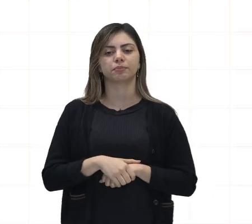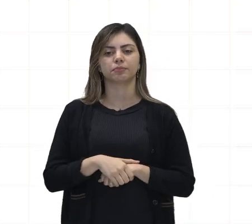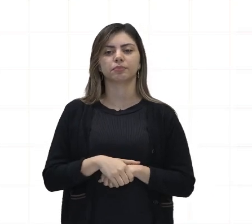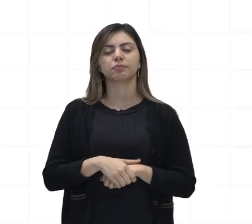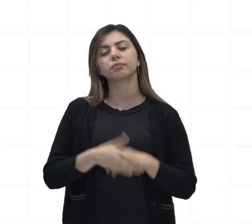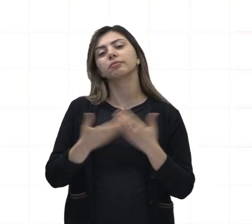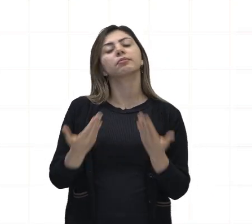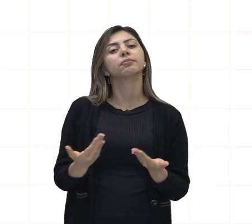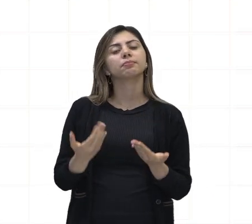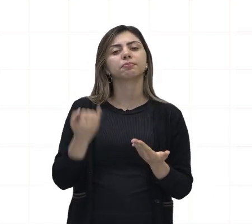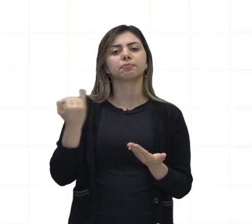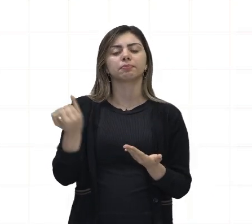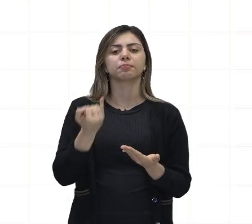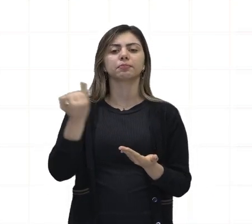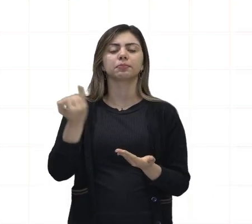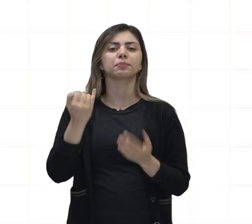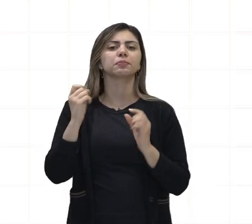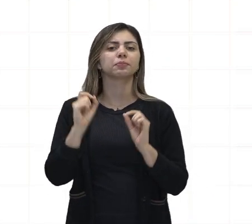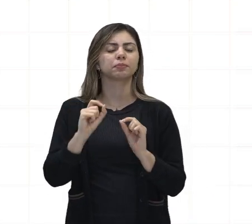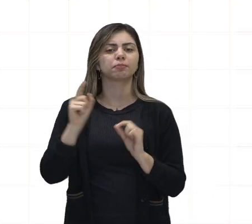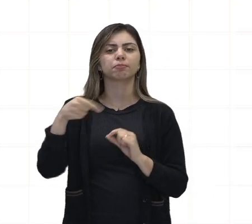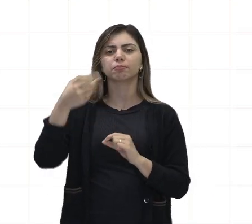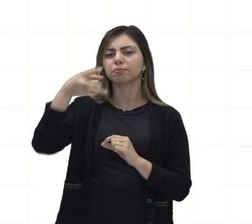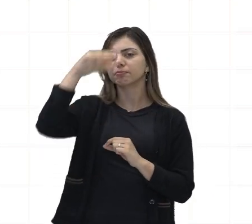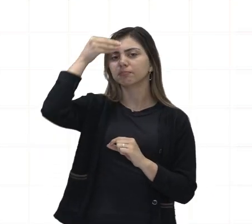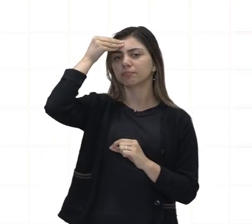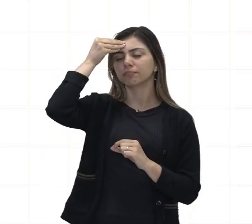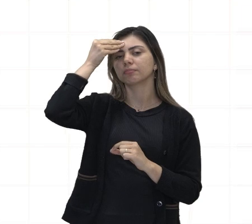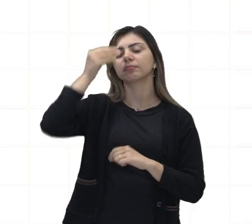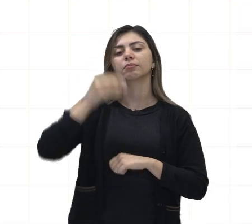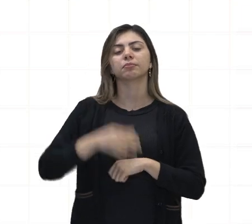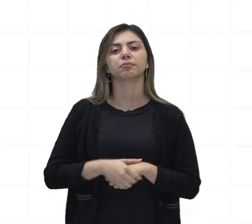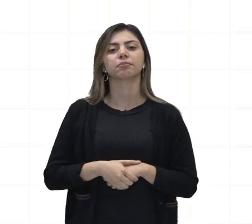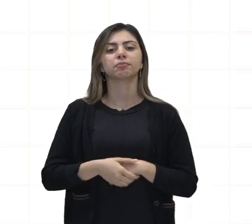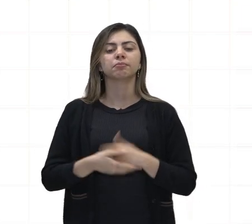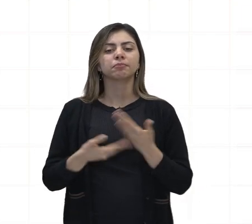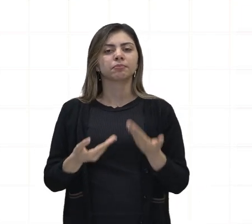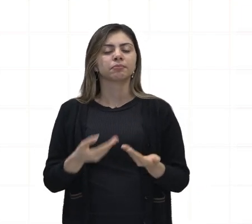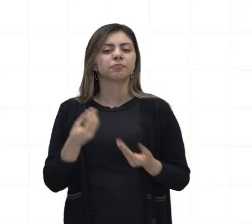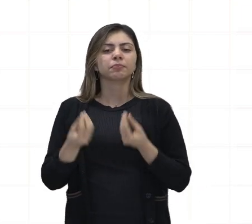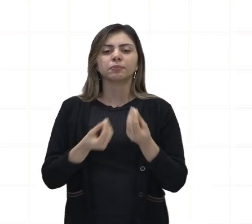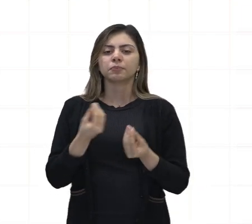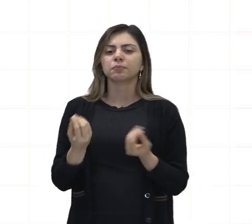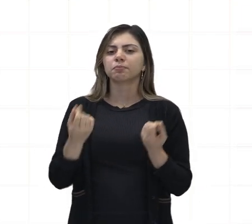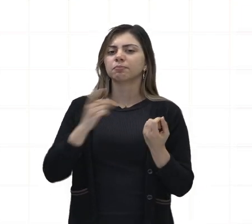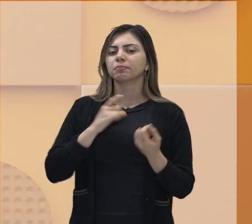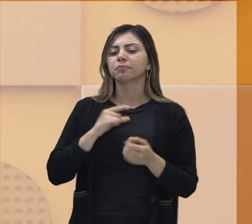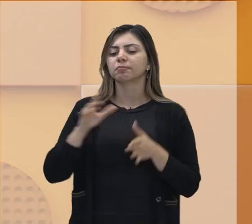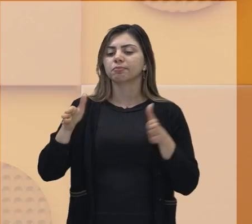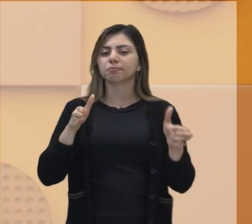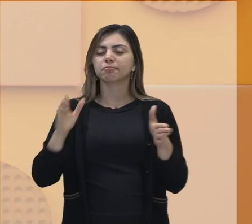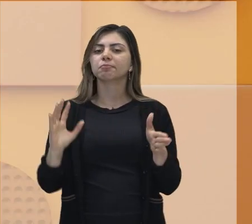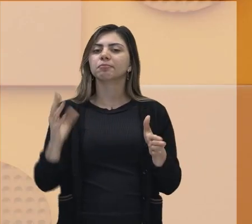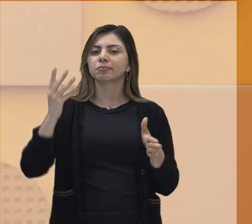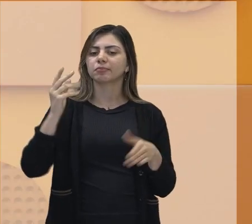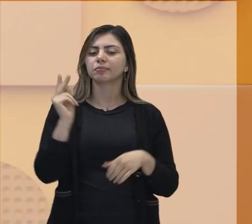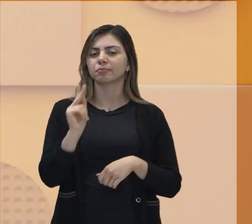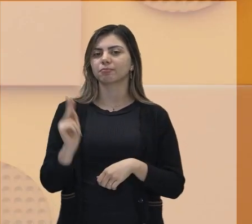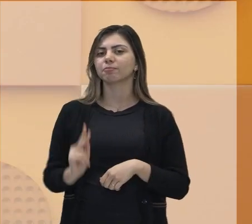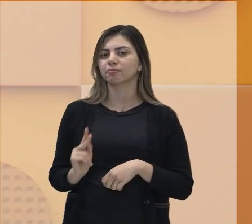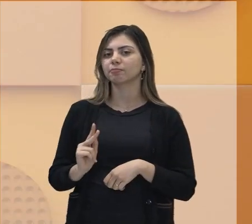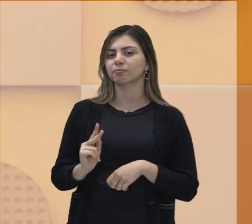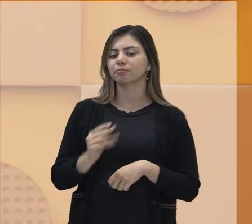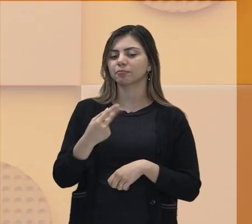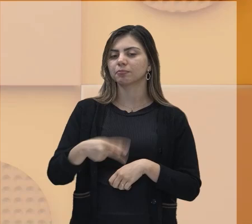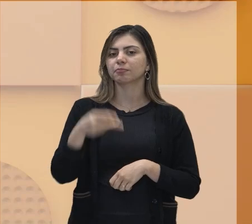É importante termos uma divisão, né, diante da história do Brasil.